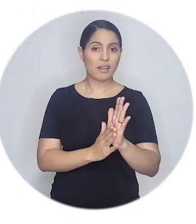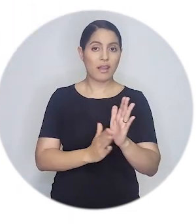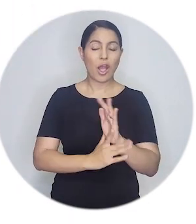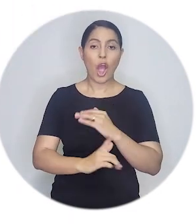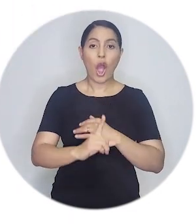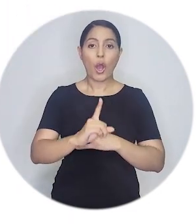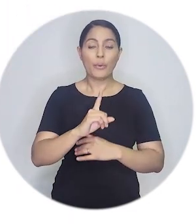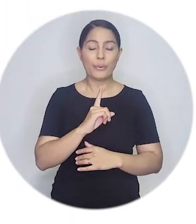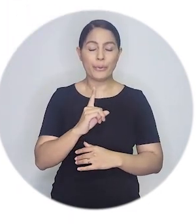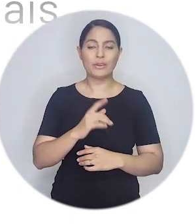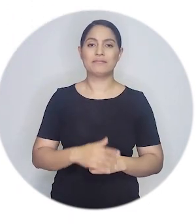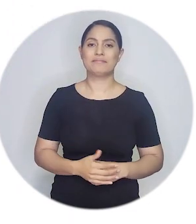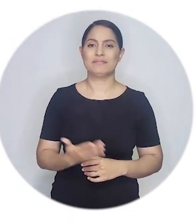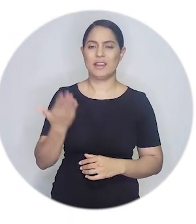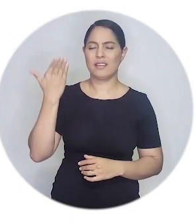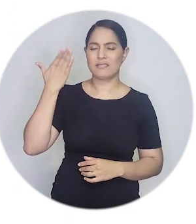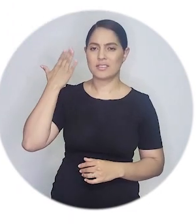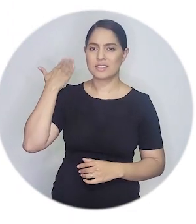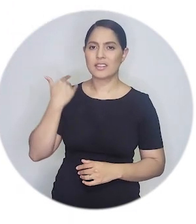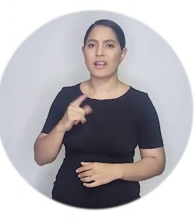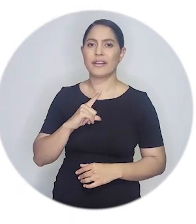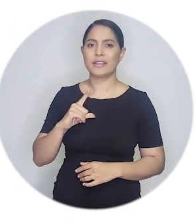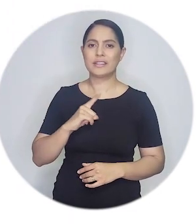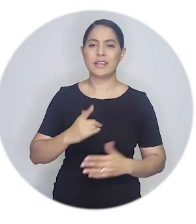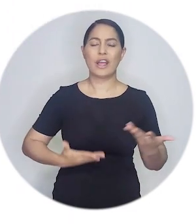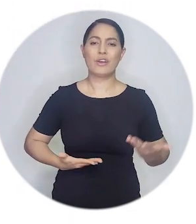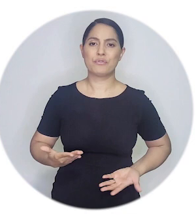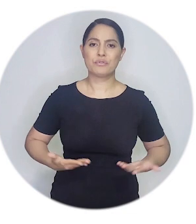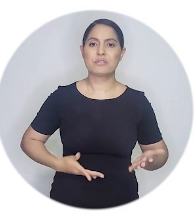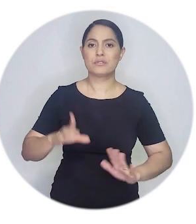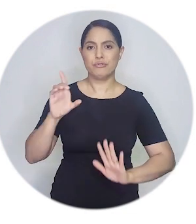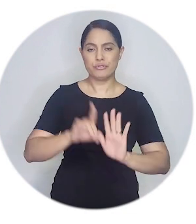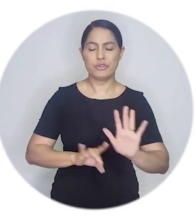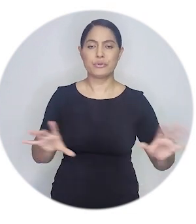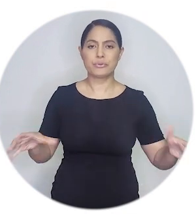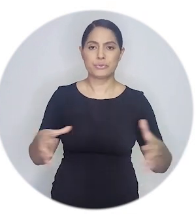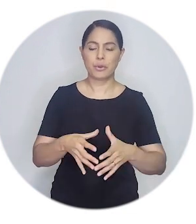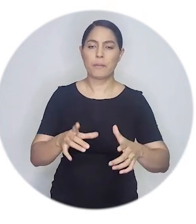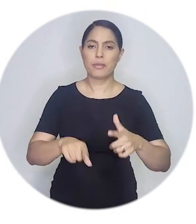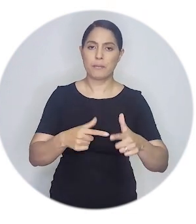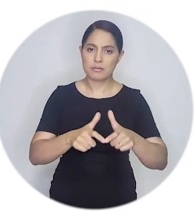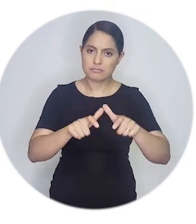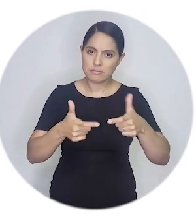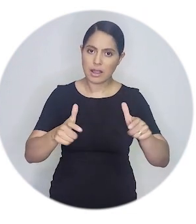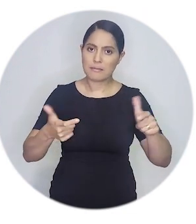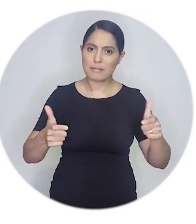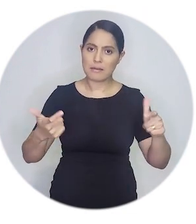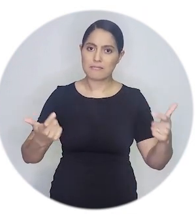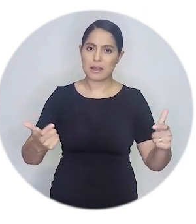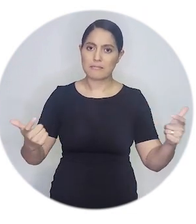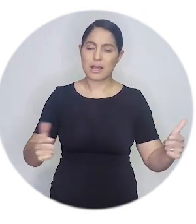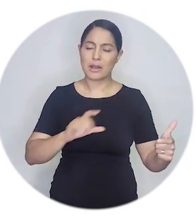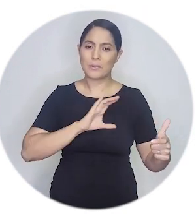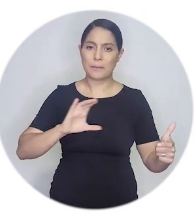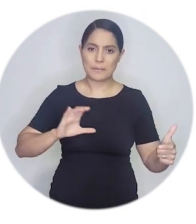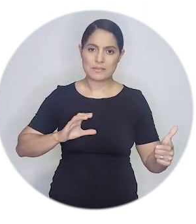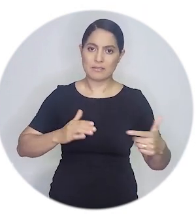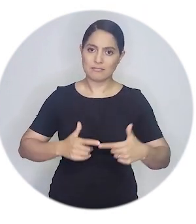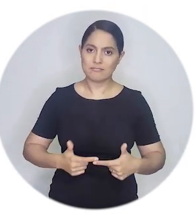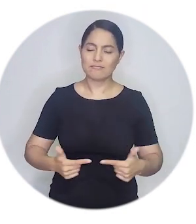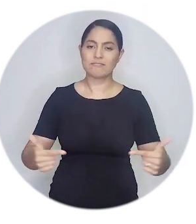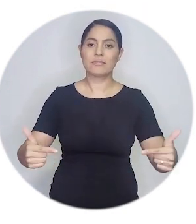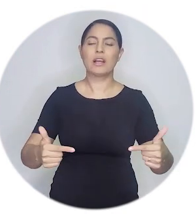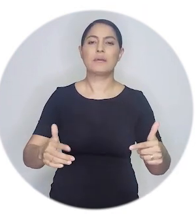Grosso celebrou 90 anos. Nos primeiros tempos, a estrutura da seccional era formada pelos principais cargos de diretores e, aos